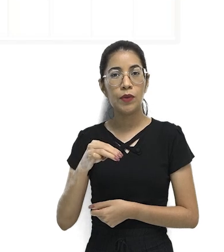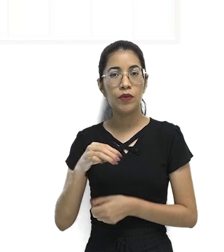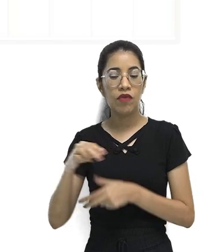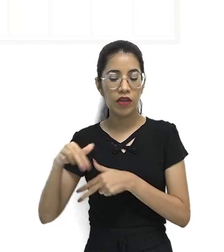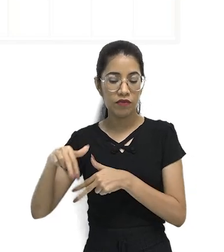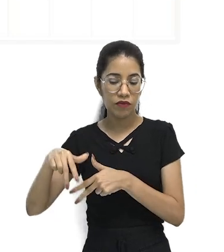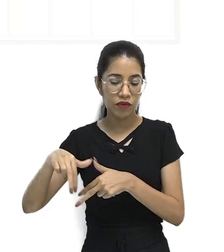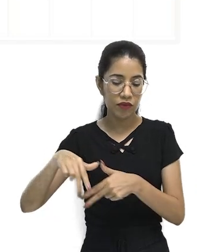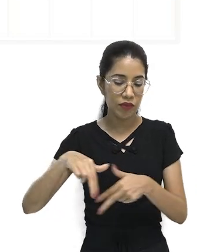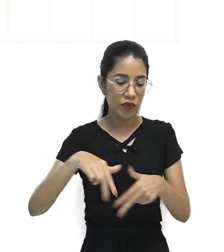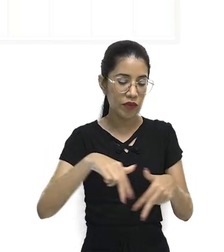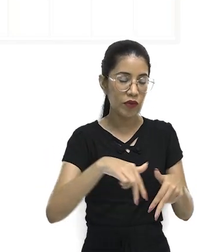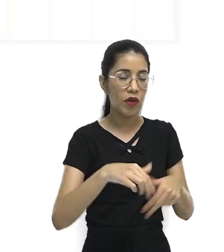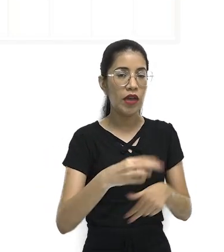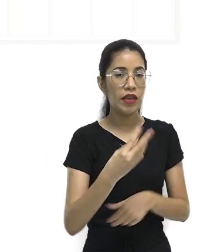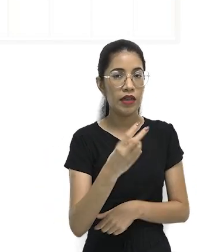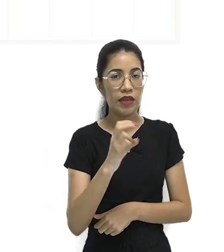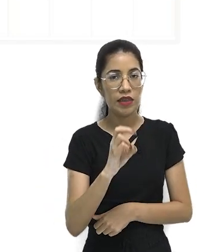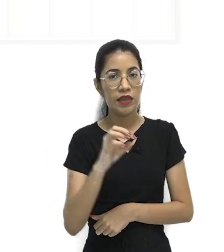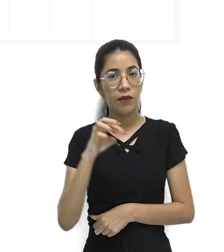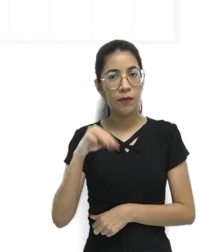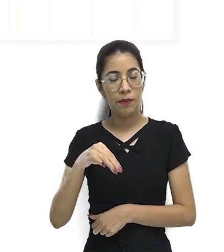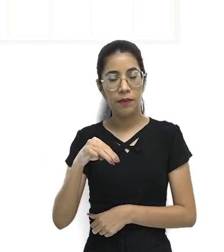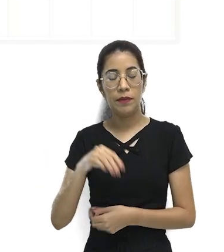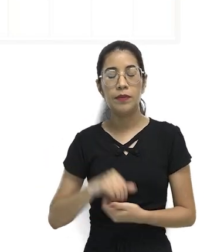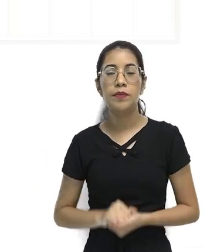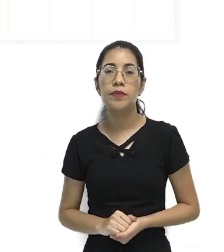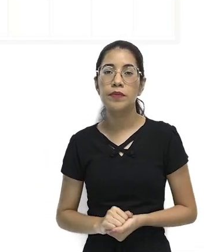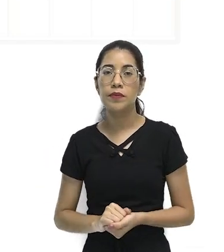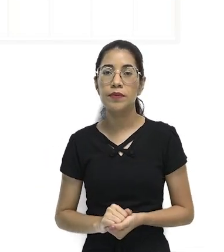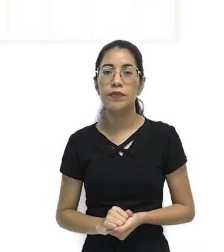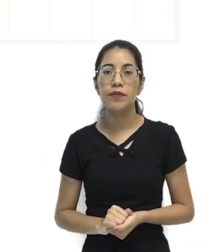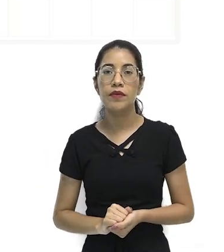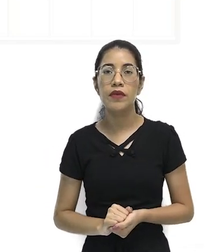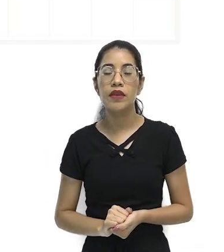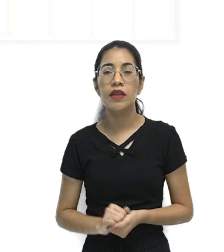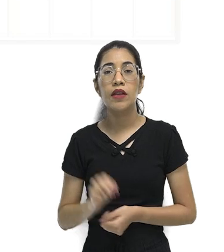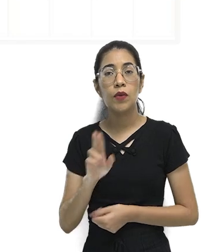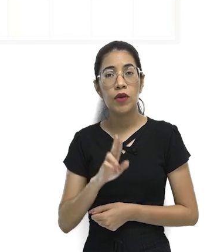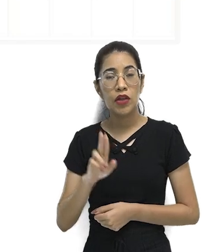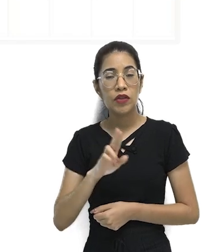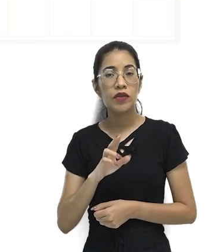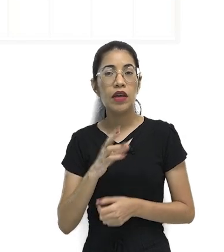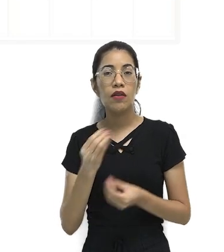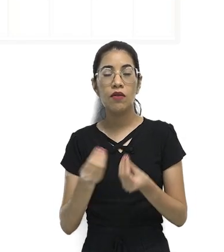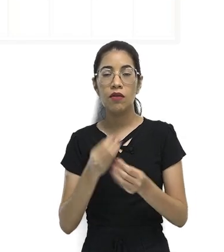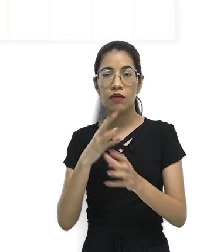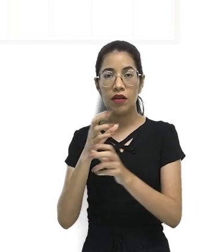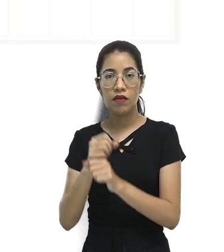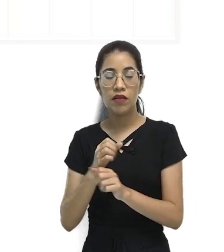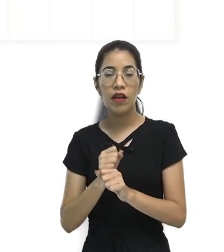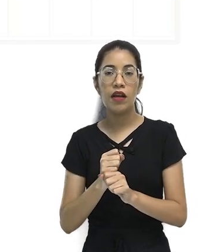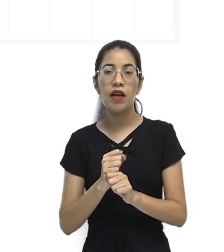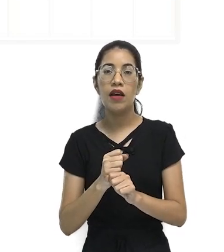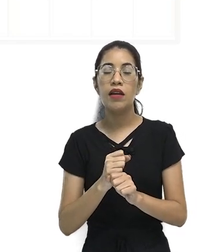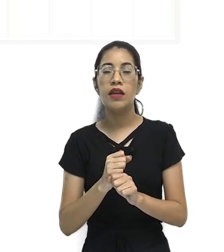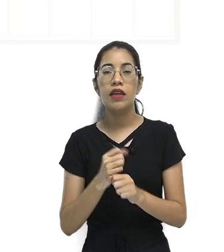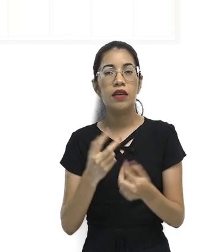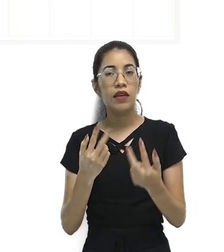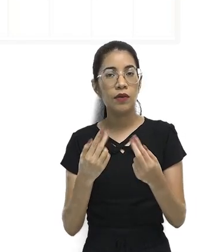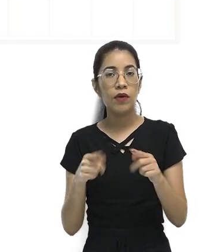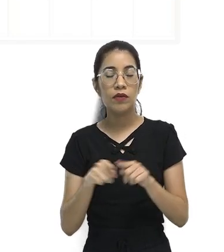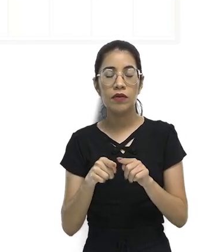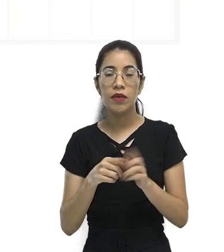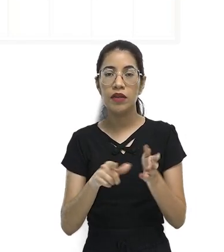percorreram 35 metros, tá? Aí nós vamos utilizar a mesma técnica que nós utilizamos na questão